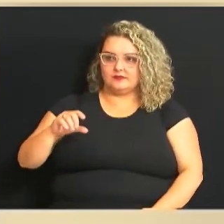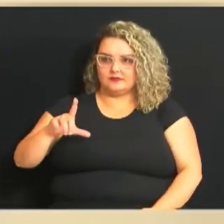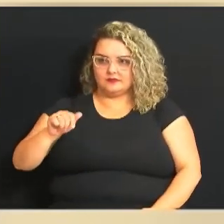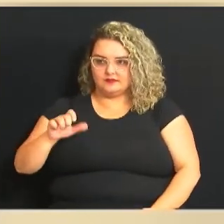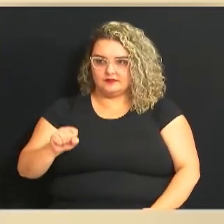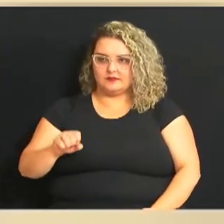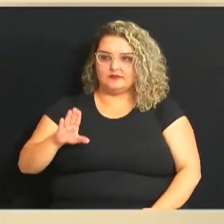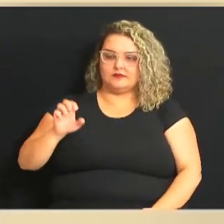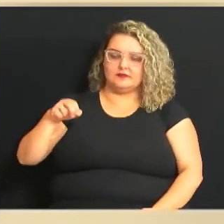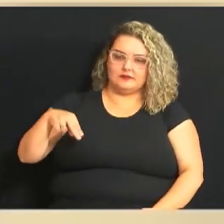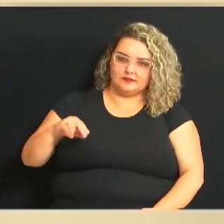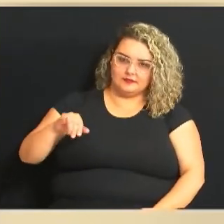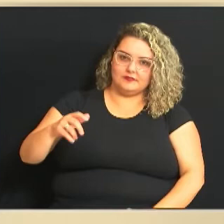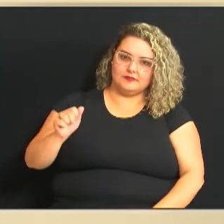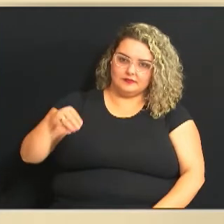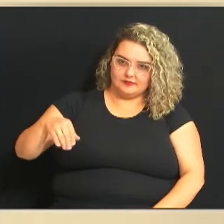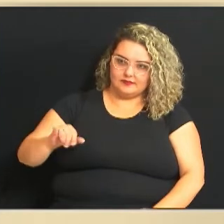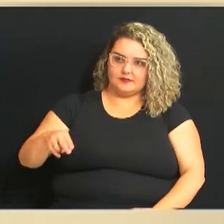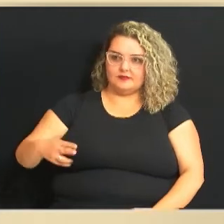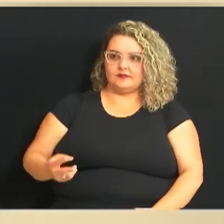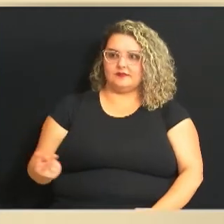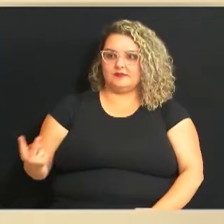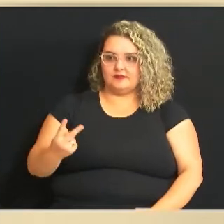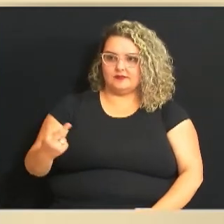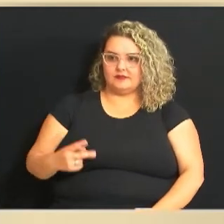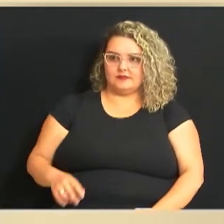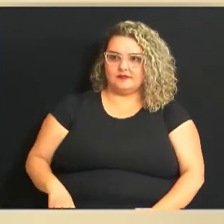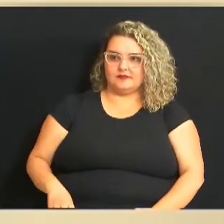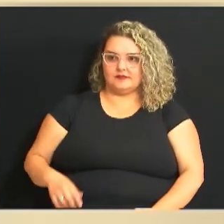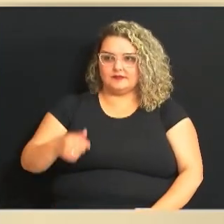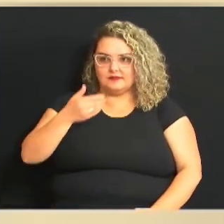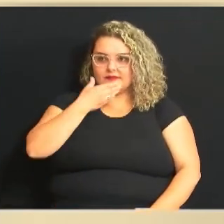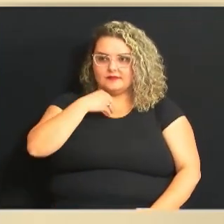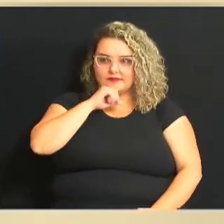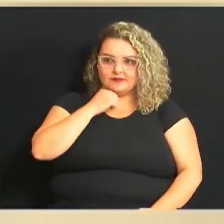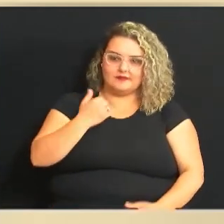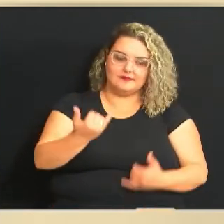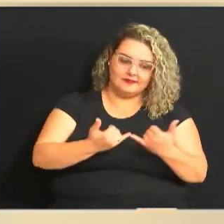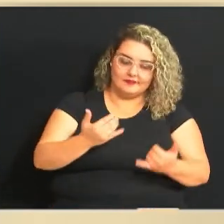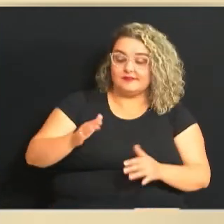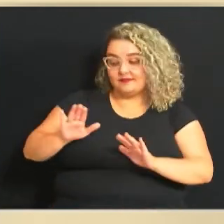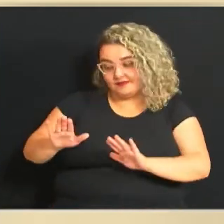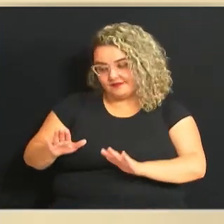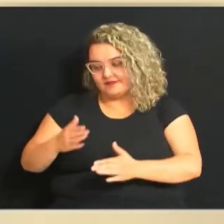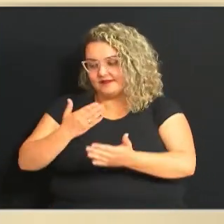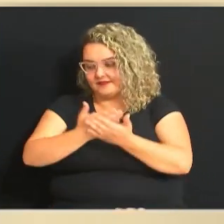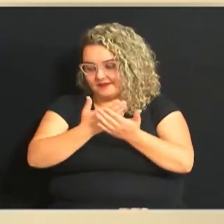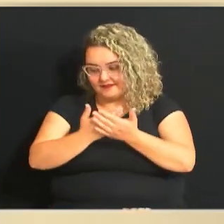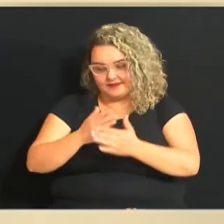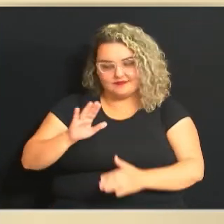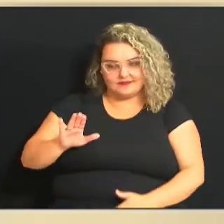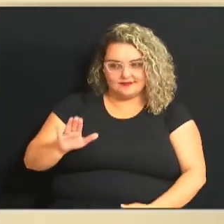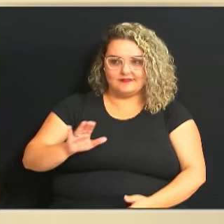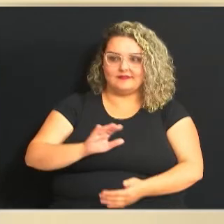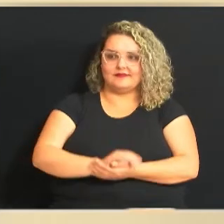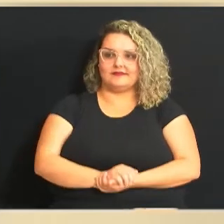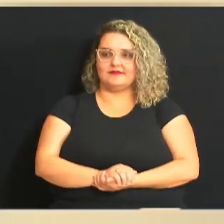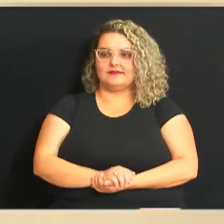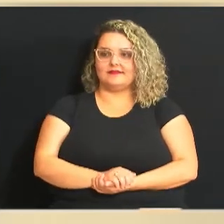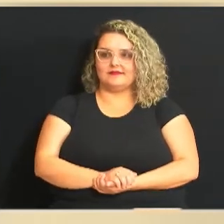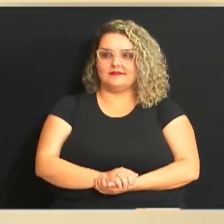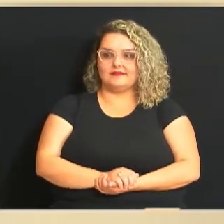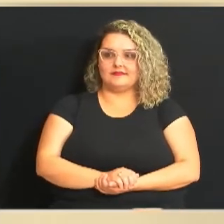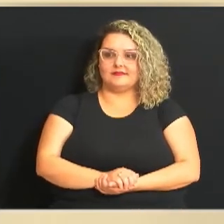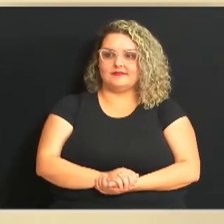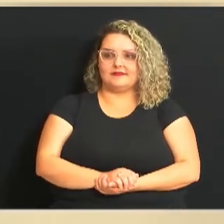dos vereadores. Mirna Abreu, hora de nós falarmos sobre homenagens, porque nós tivemos reunião solene. Tivemos sim, olha,